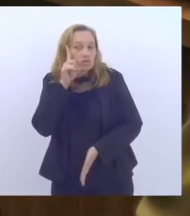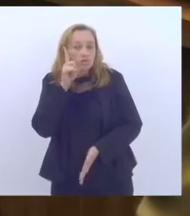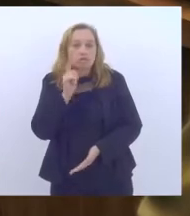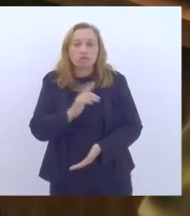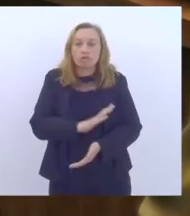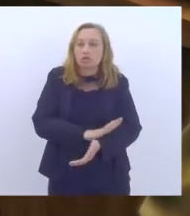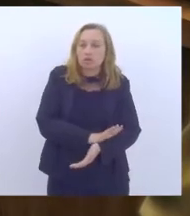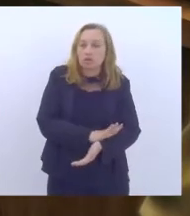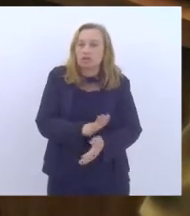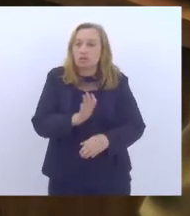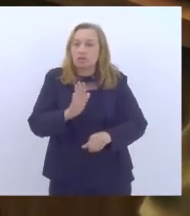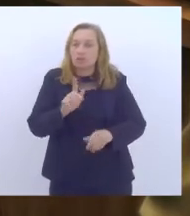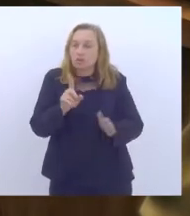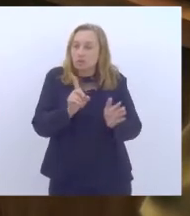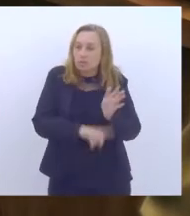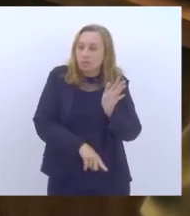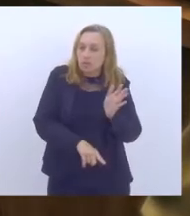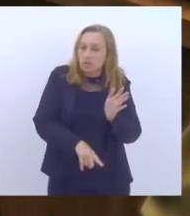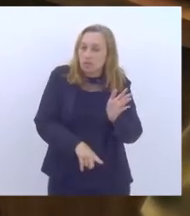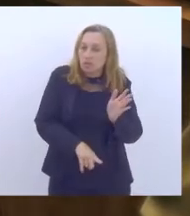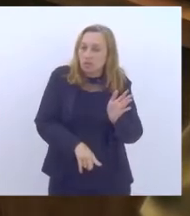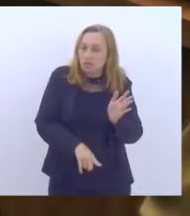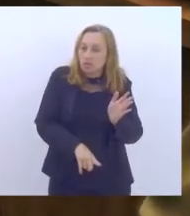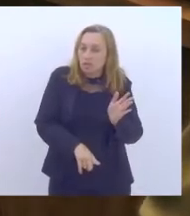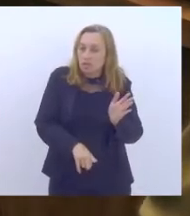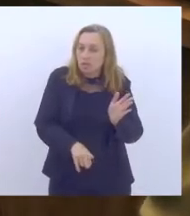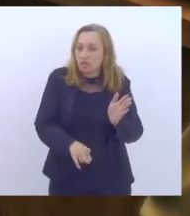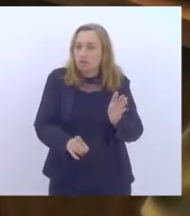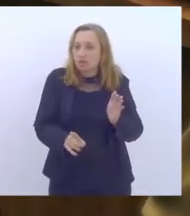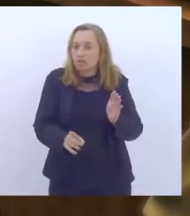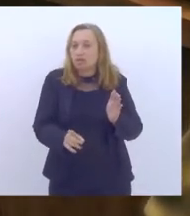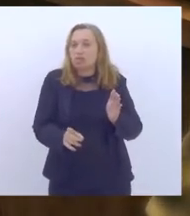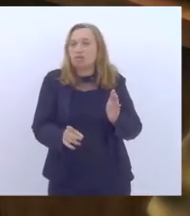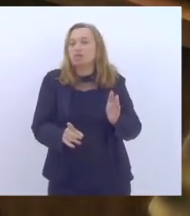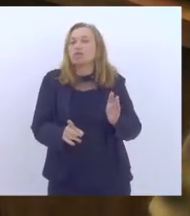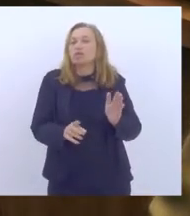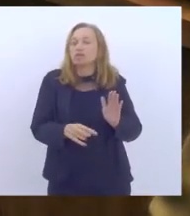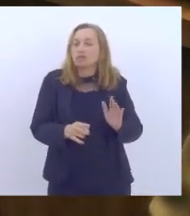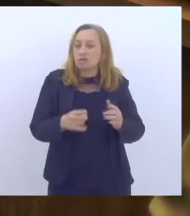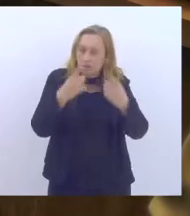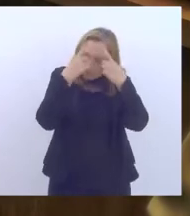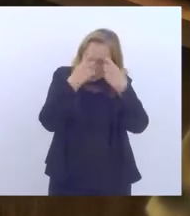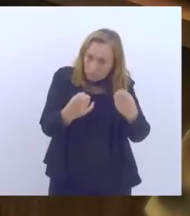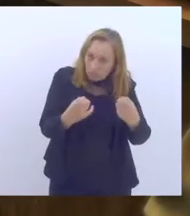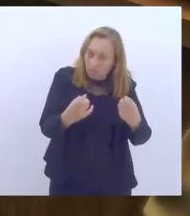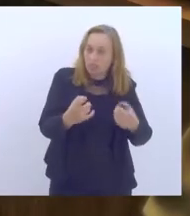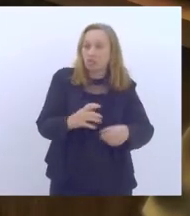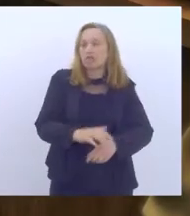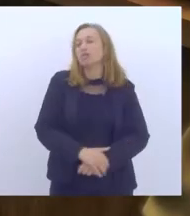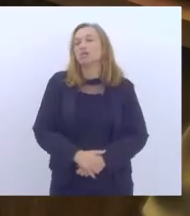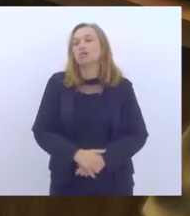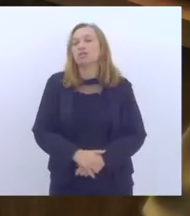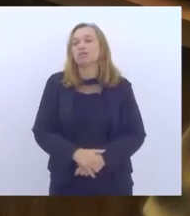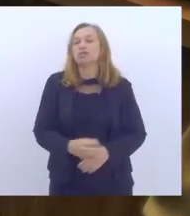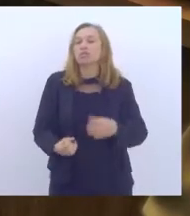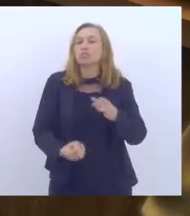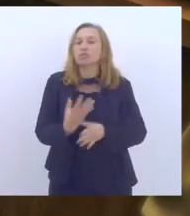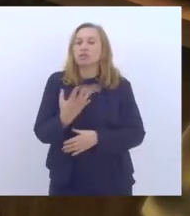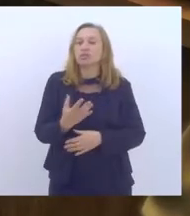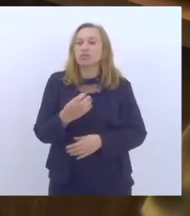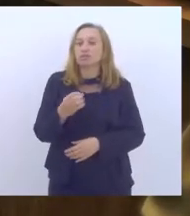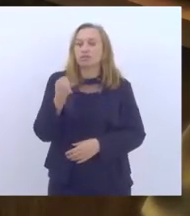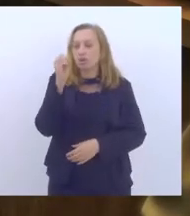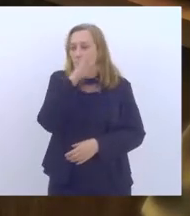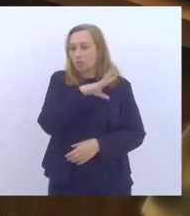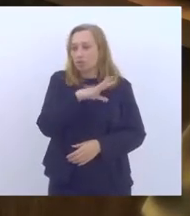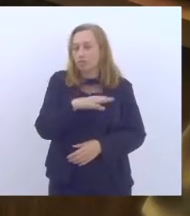racismo cada vez menos velado cada vez mais violento e que vem Produzindo um absurdo